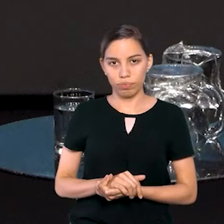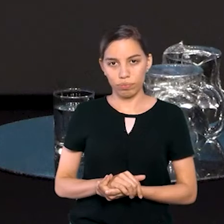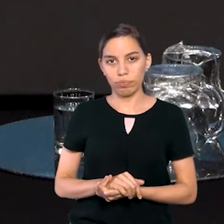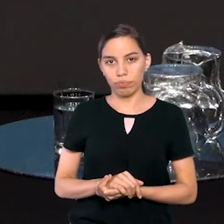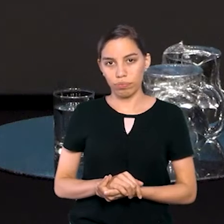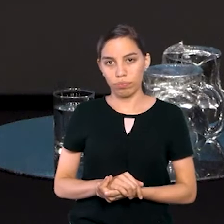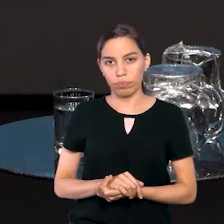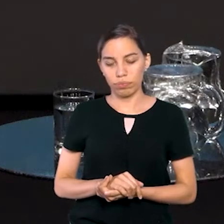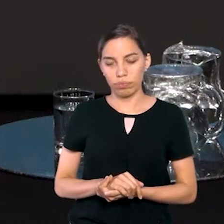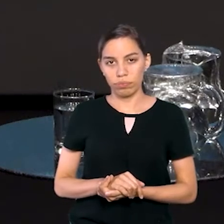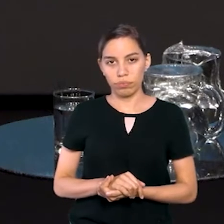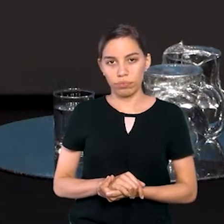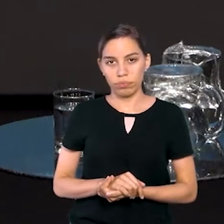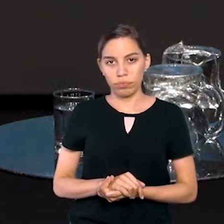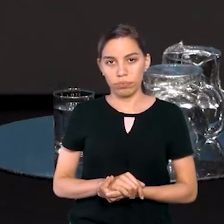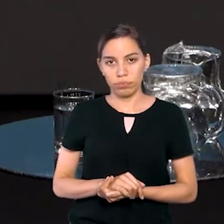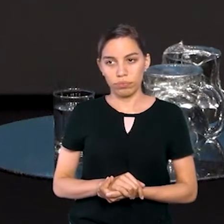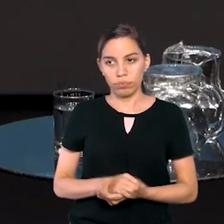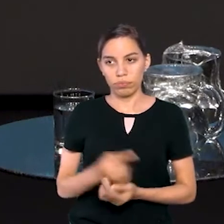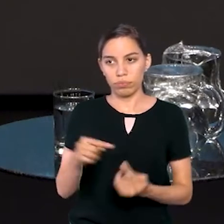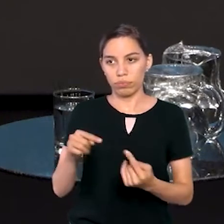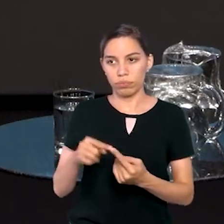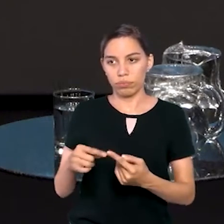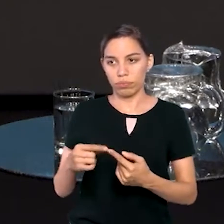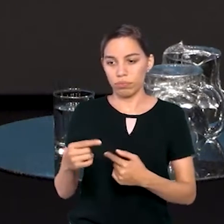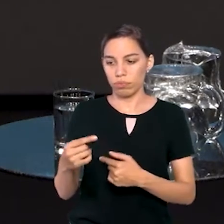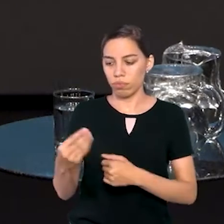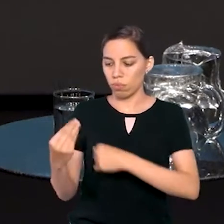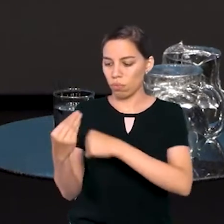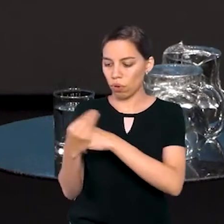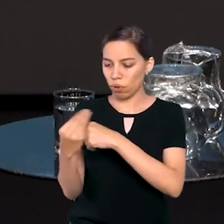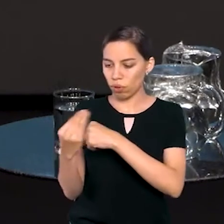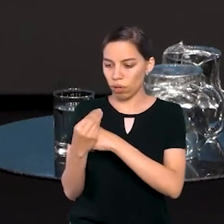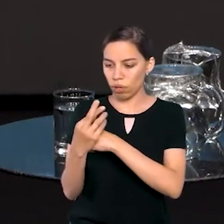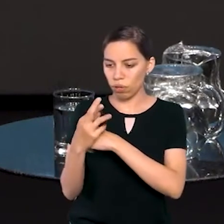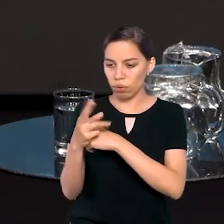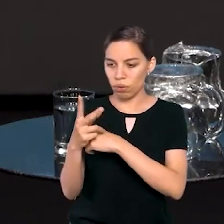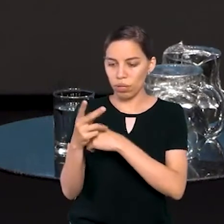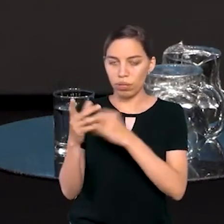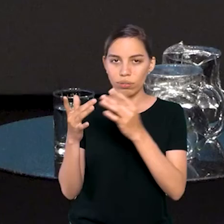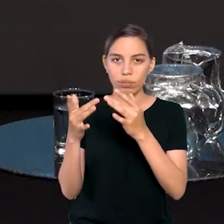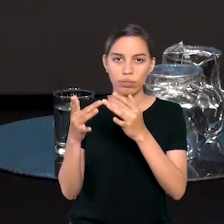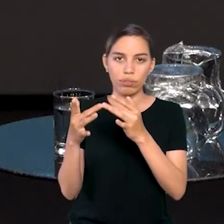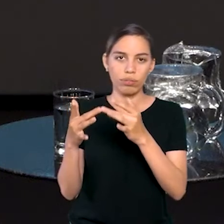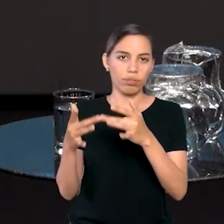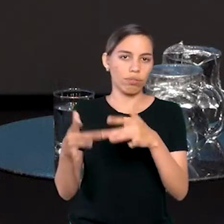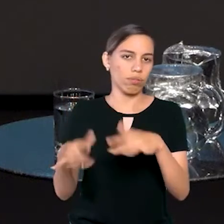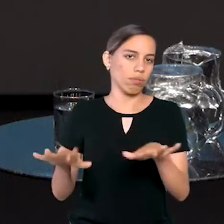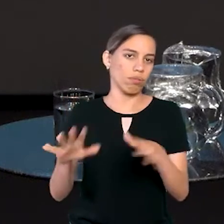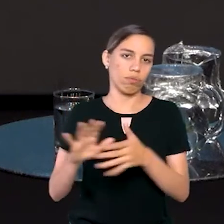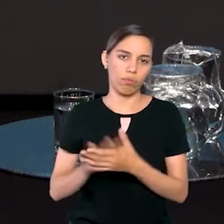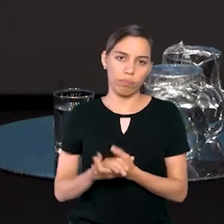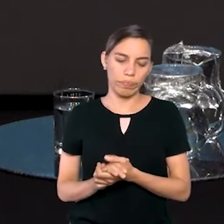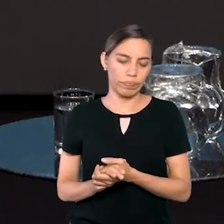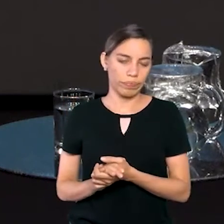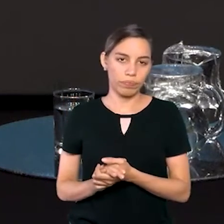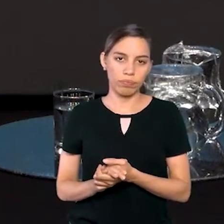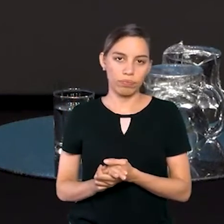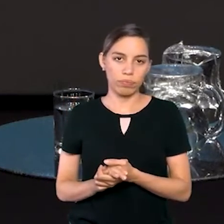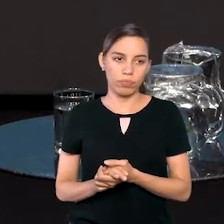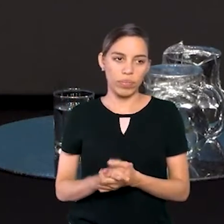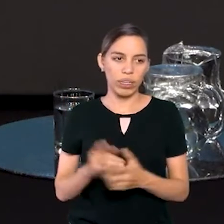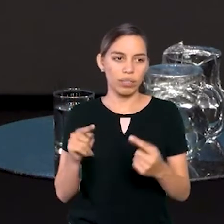clínica, né? Não é mais espontâneo, não é mais a nossa experiência de fluxo, é uma